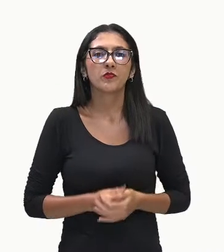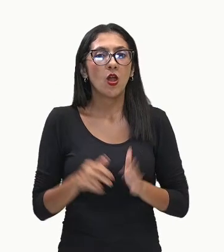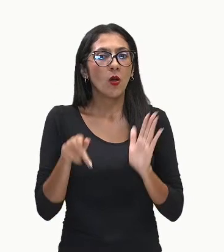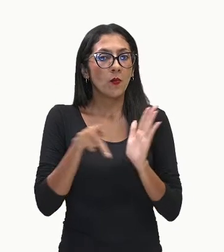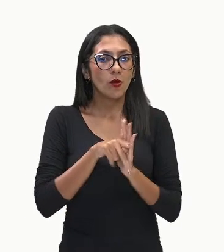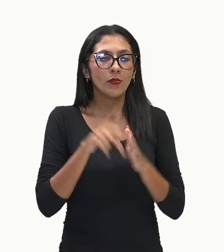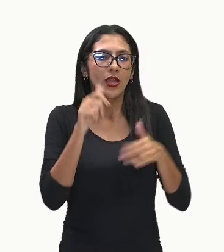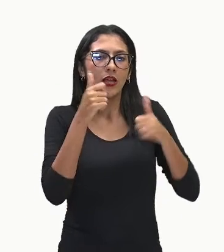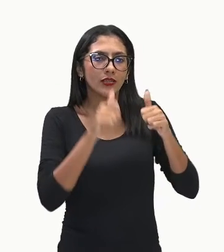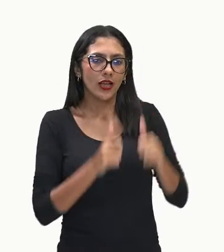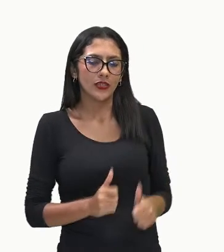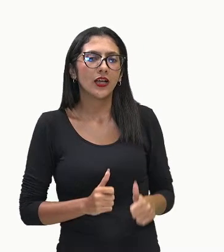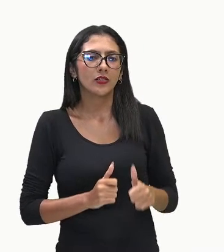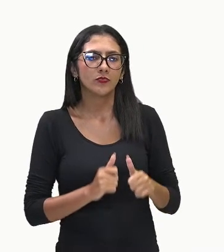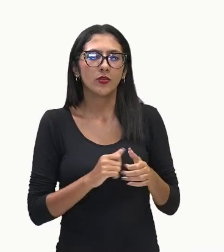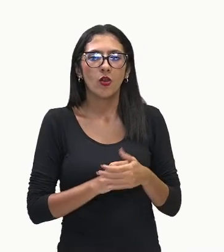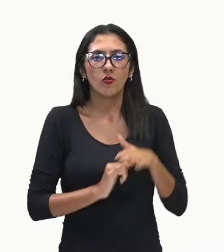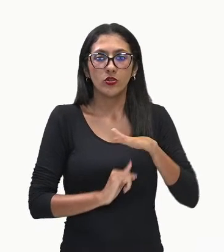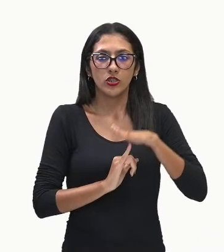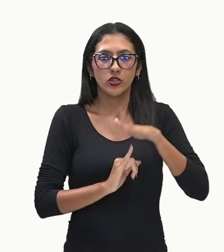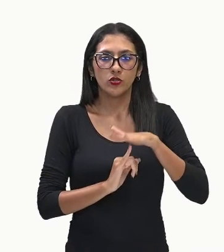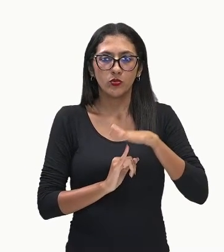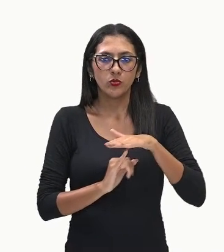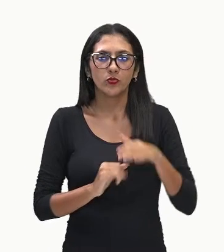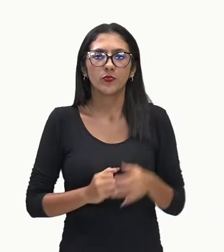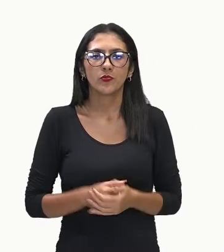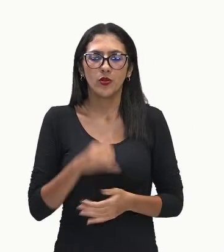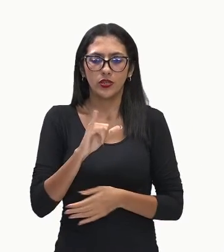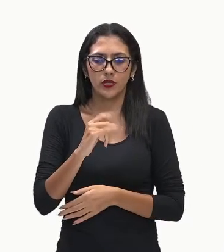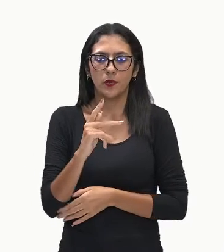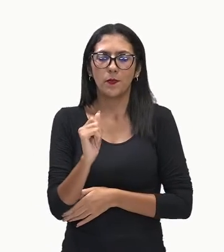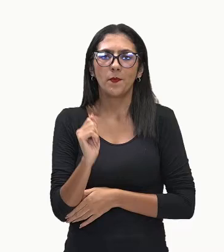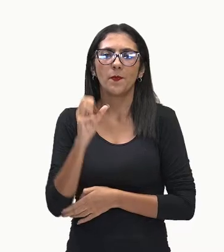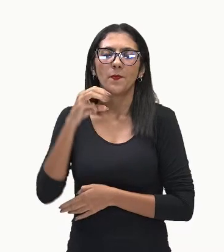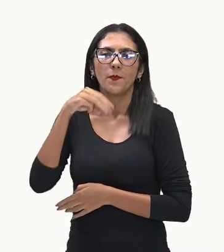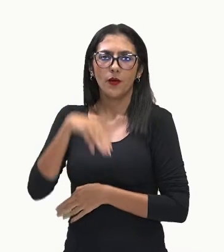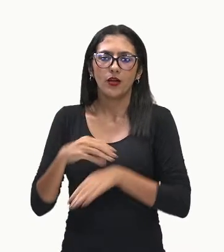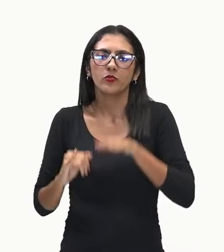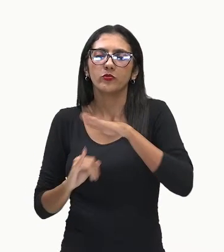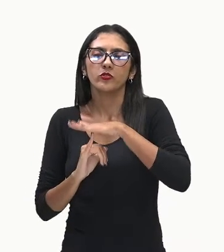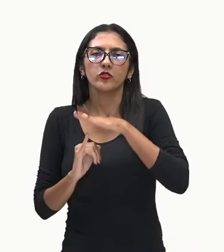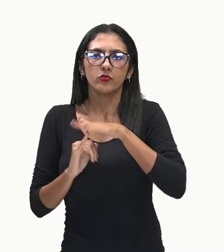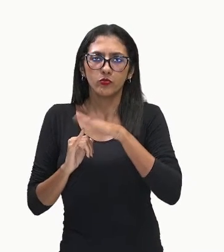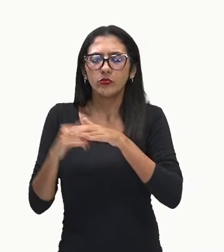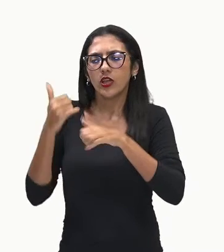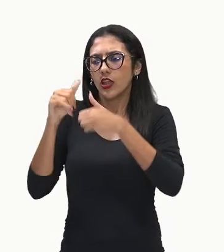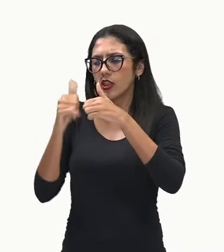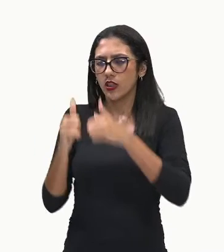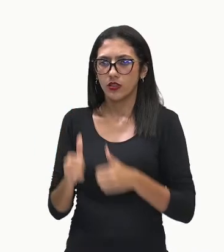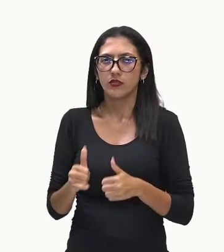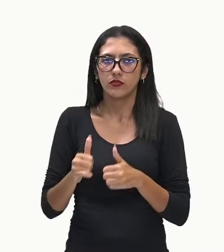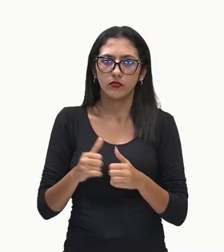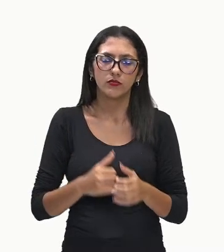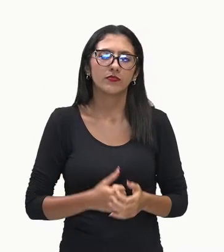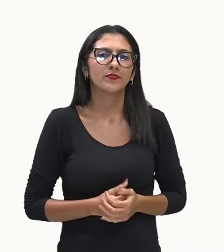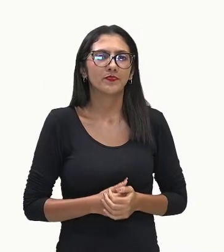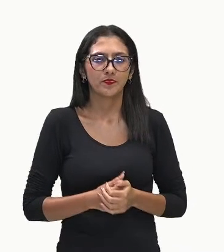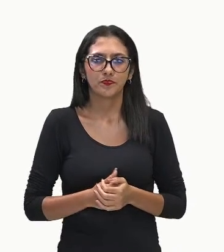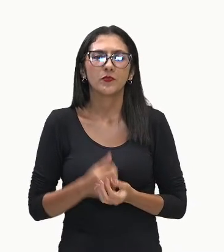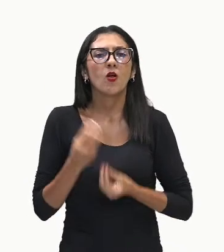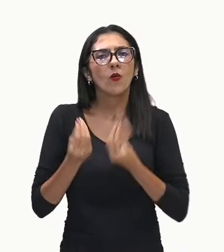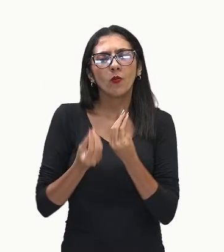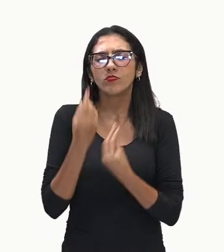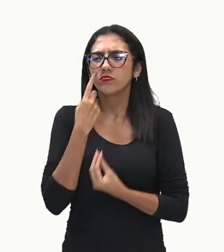IPAM, com dados do DETER e do INEP, Instituto Nacional de Pesquisas Espaciais. Então, o que a gente pode observar aqui? Quais são